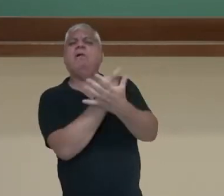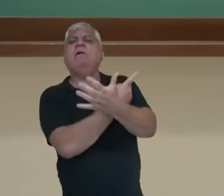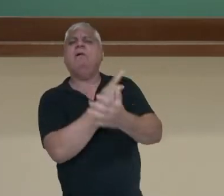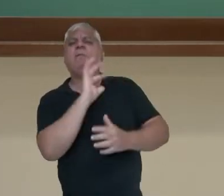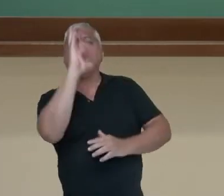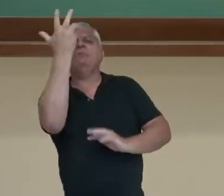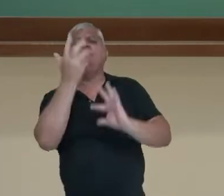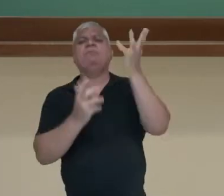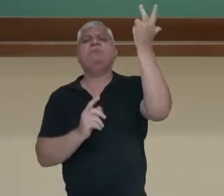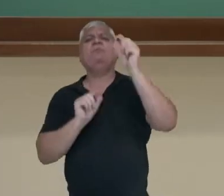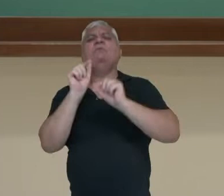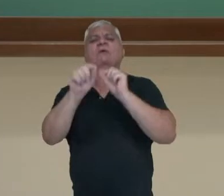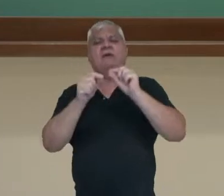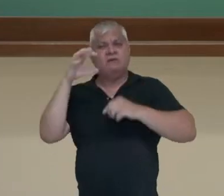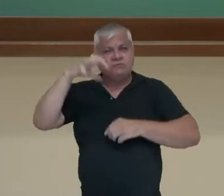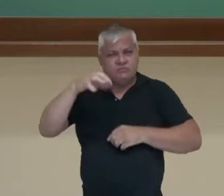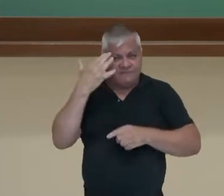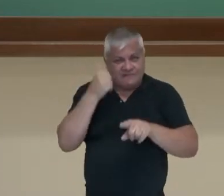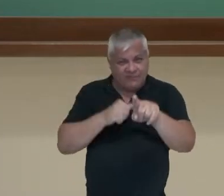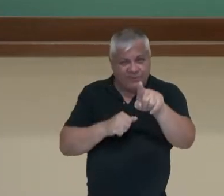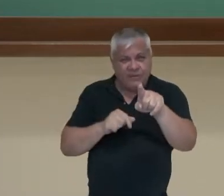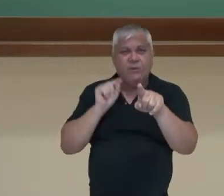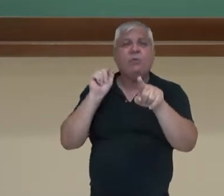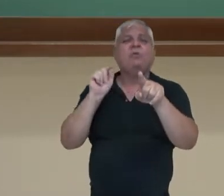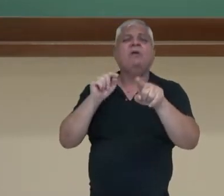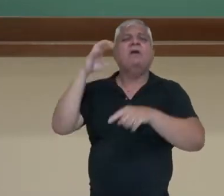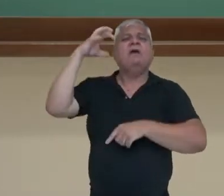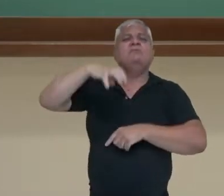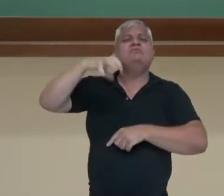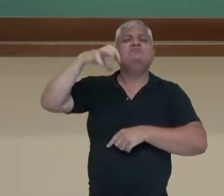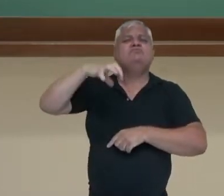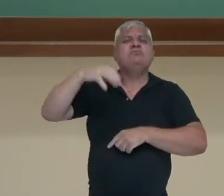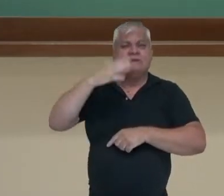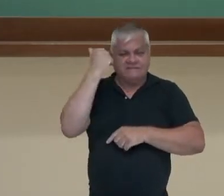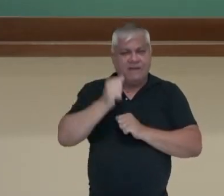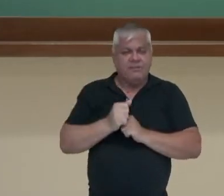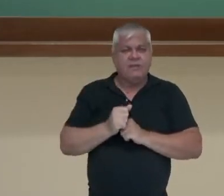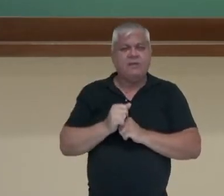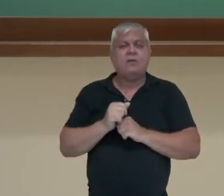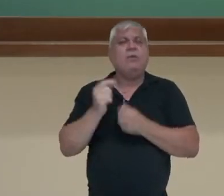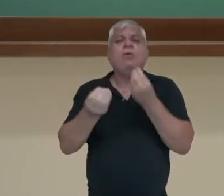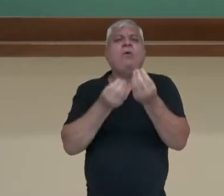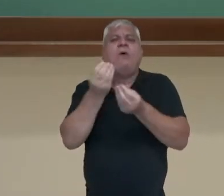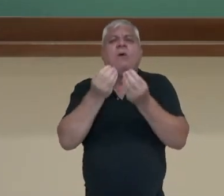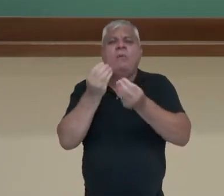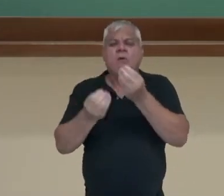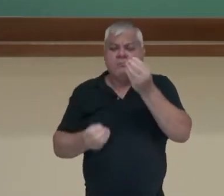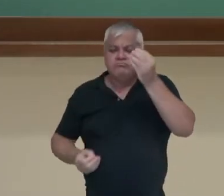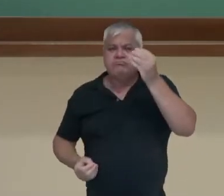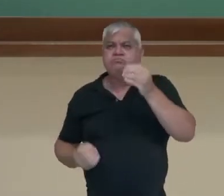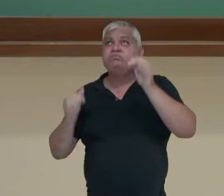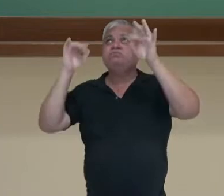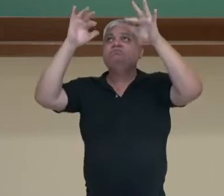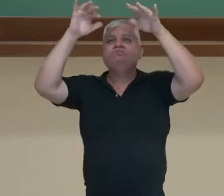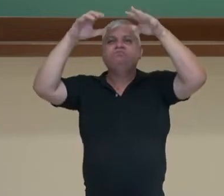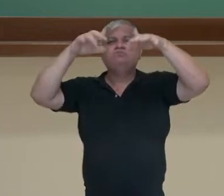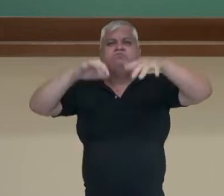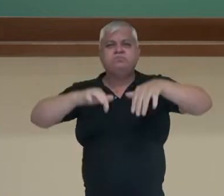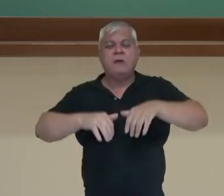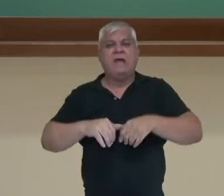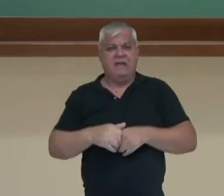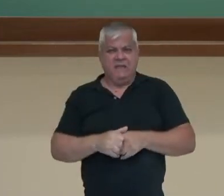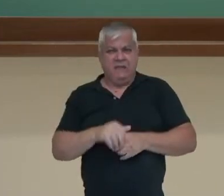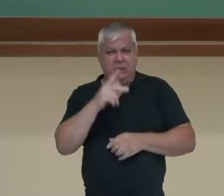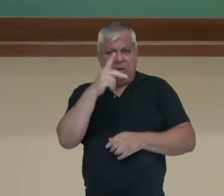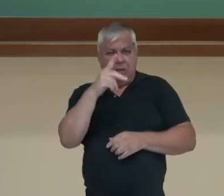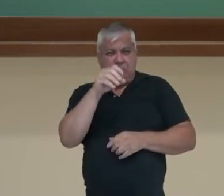o que é a chuva? Hein? Sabe explicar o processo da chuva? Dificilmente você vai falar para mim, prof, a chuva é porque Poseidon está triste.